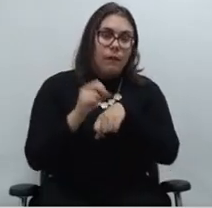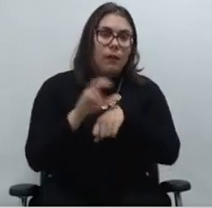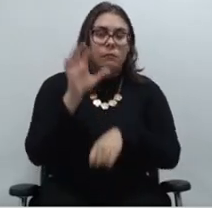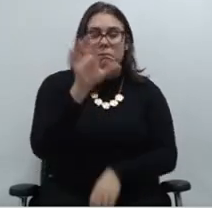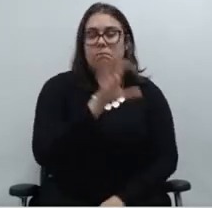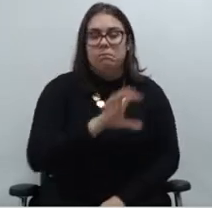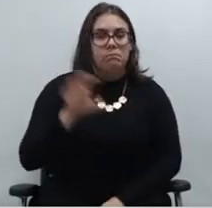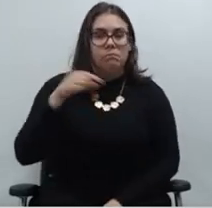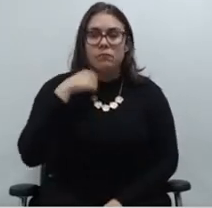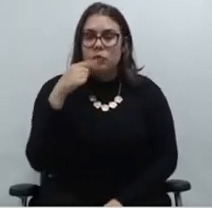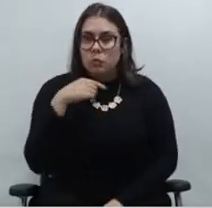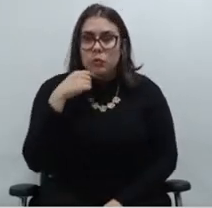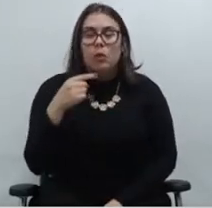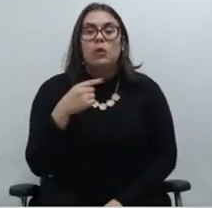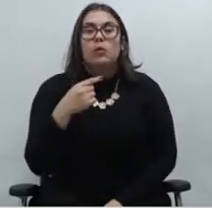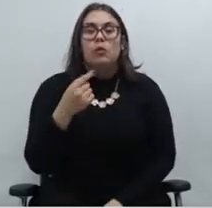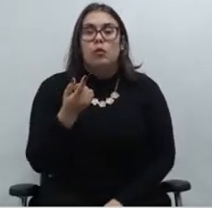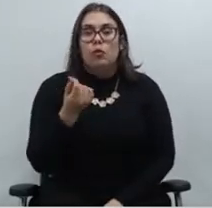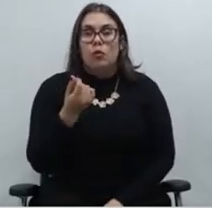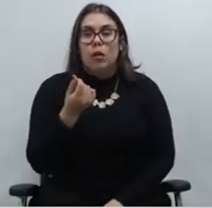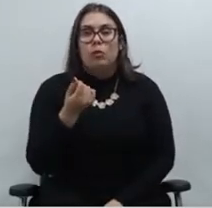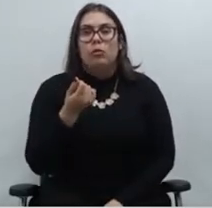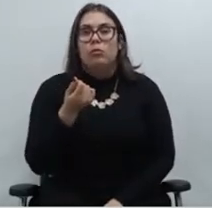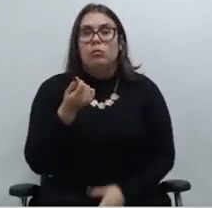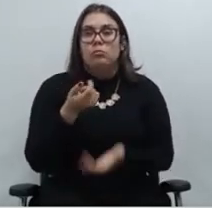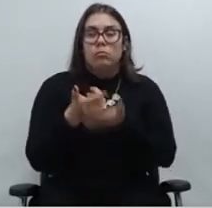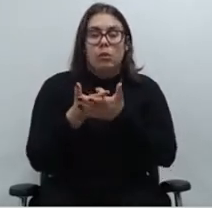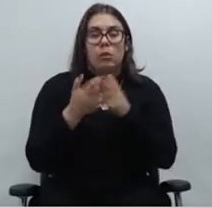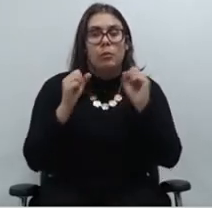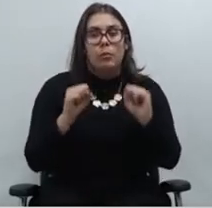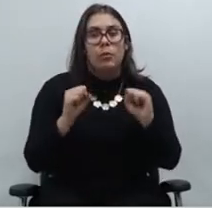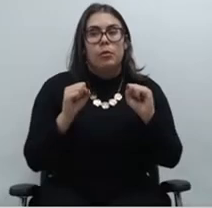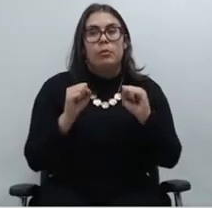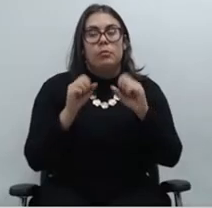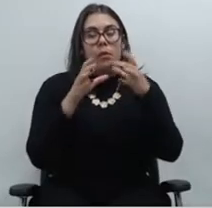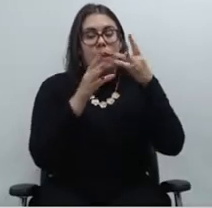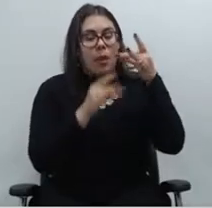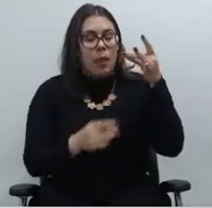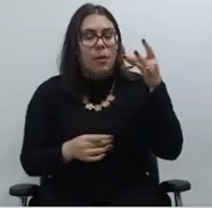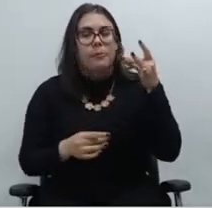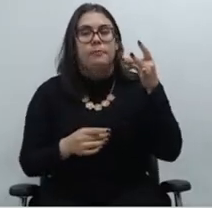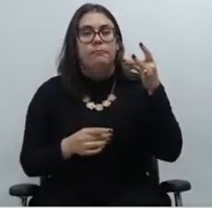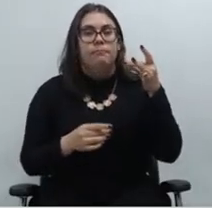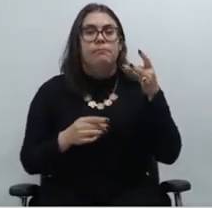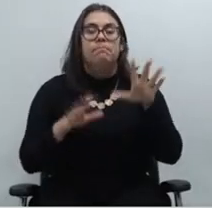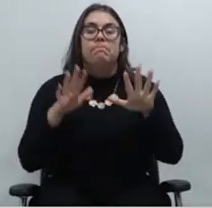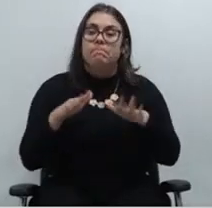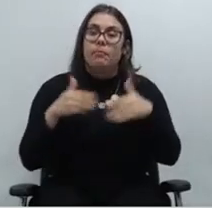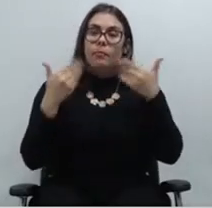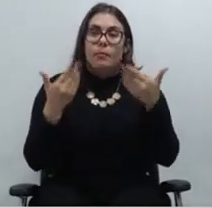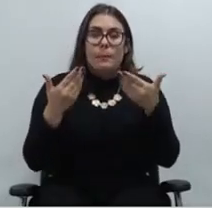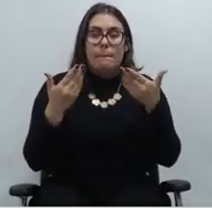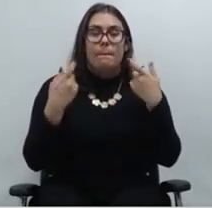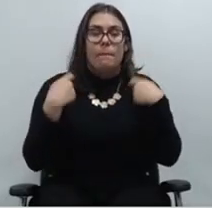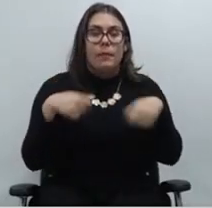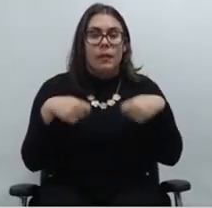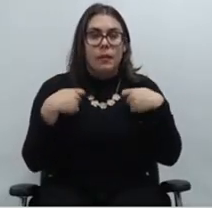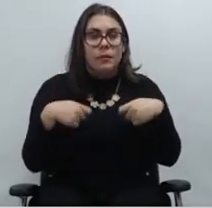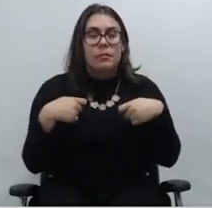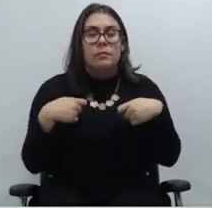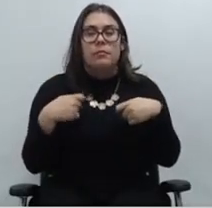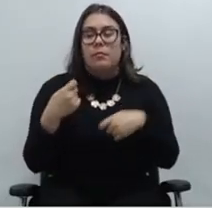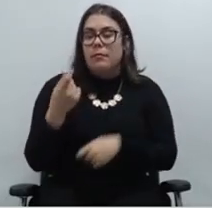áreas, acompanhado do custo individual da bolsa, o que poderia ter trazido maior detalhamento. Assumiu-se, portanto, que se trata da mesma